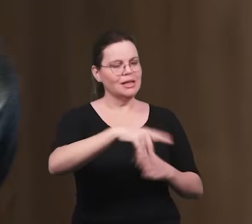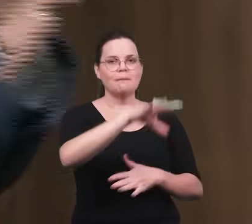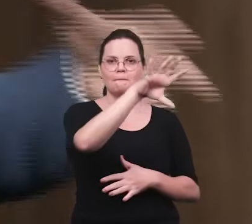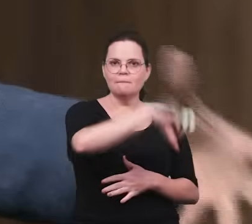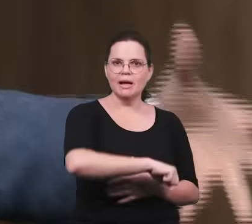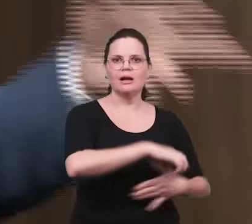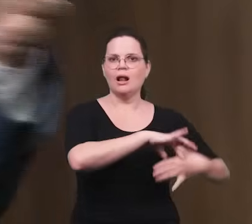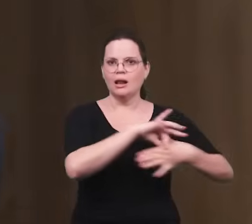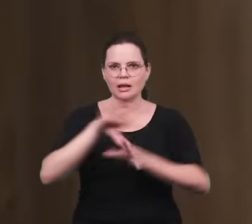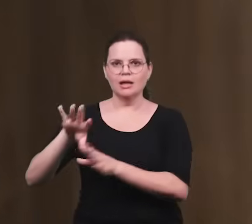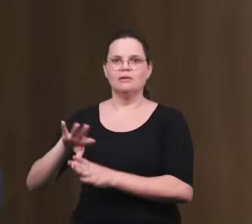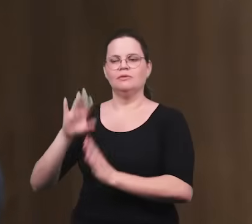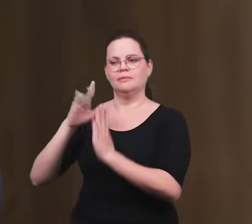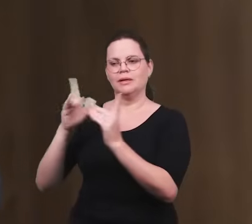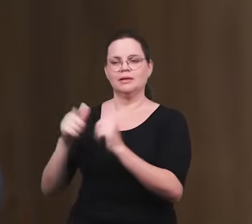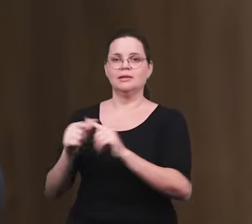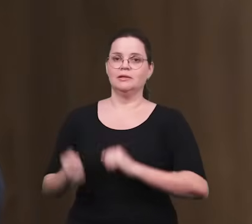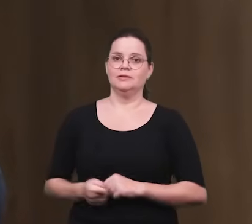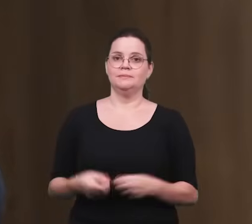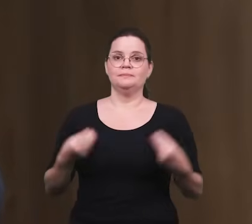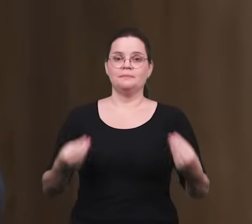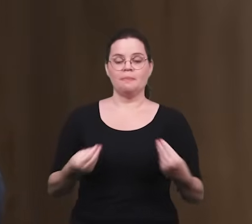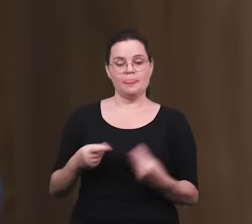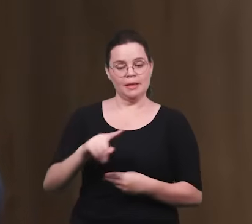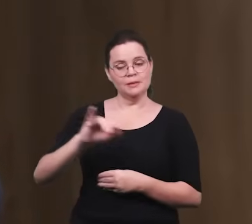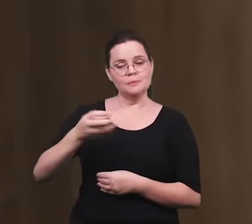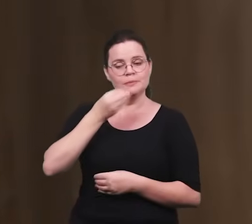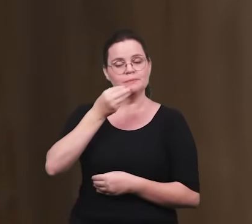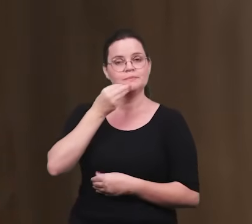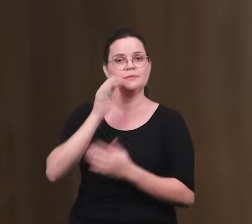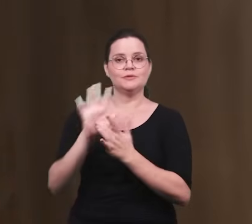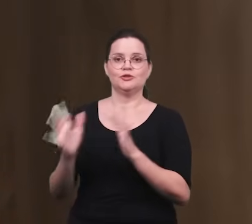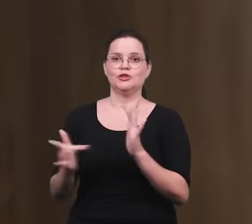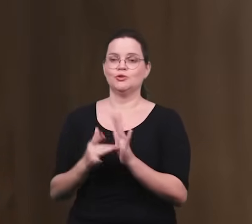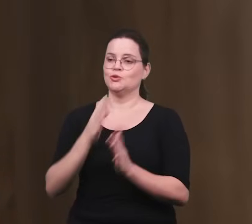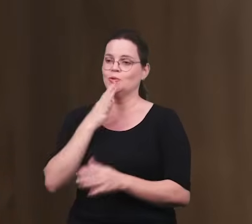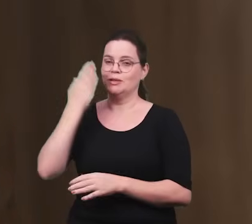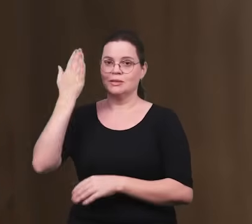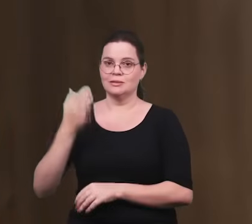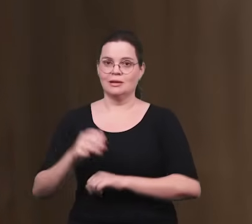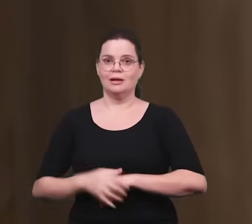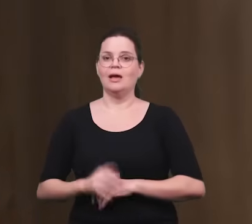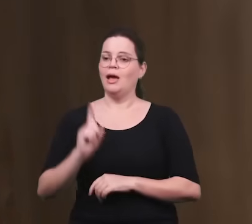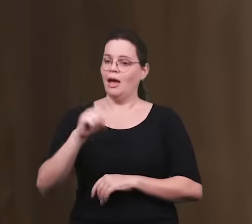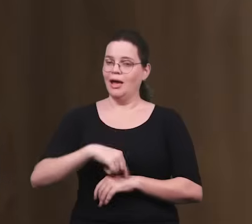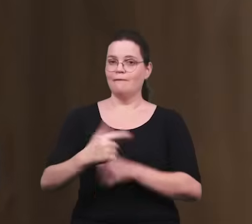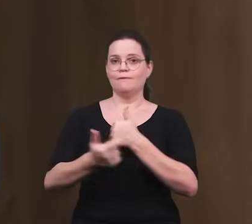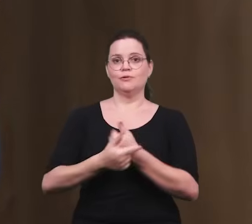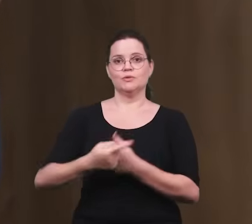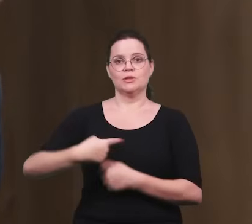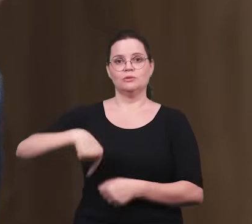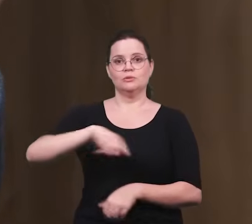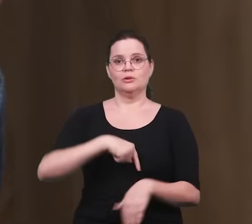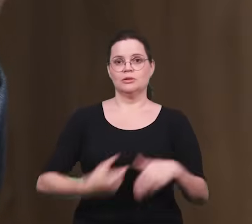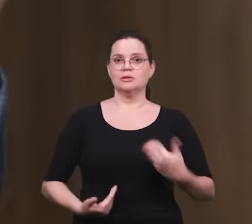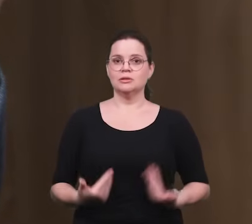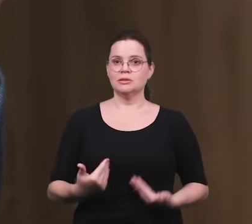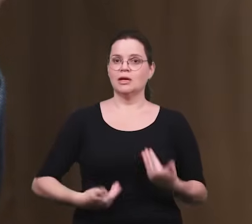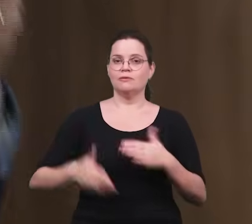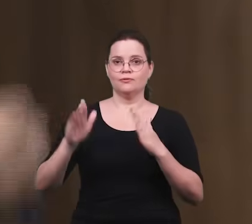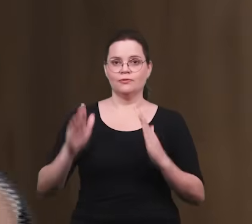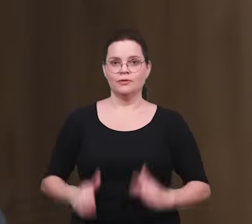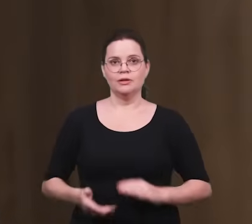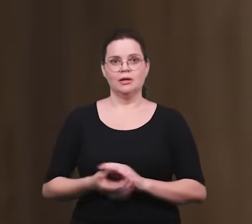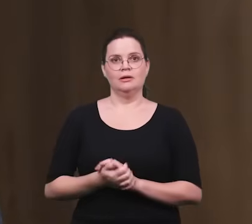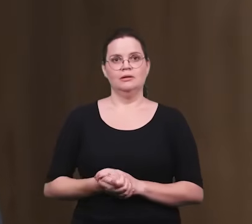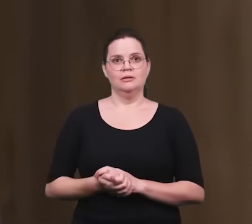essa pessoa até o Senhor Jesus. Essa é a função da igreja fiel. Diferente do que fizeram lá em Atos capítulo